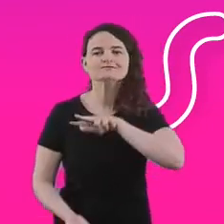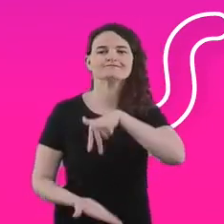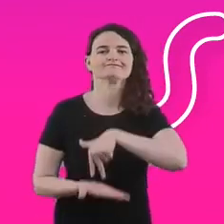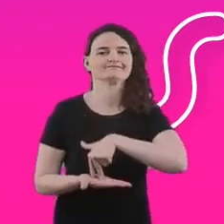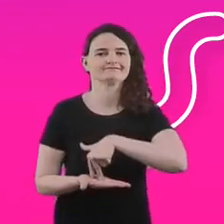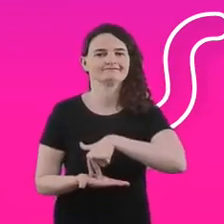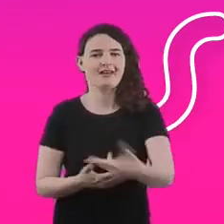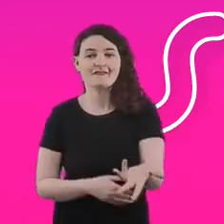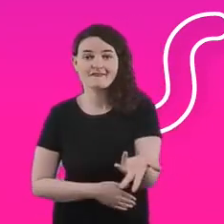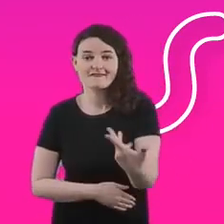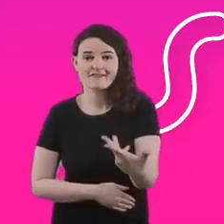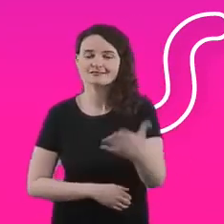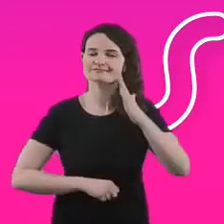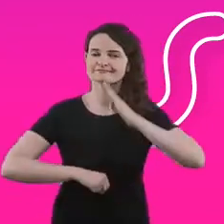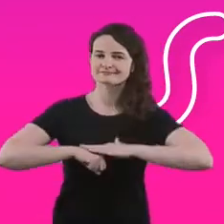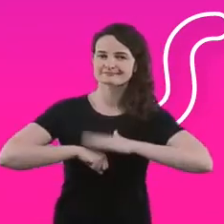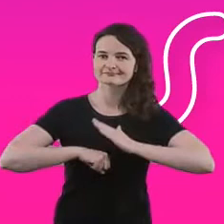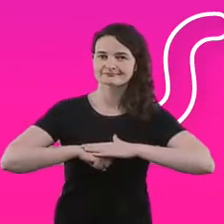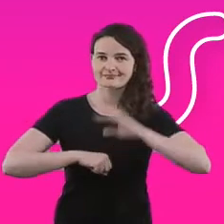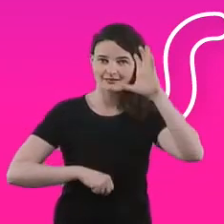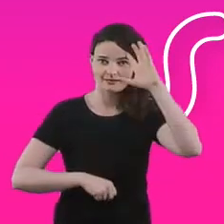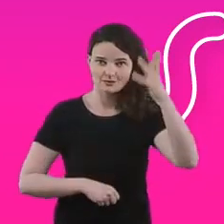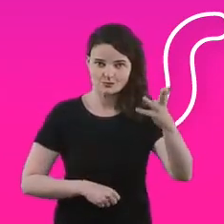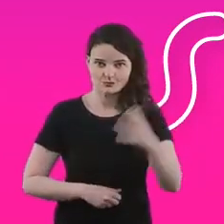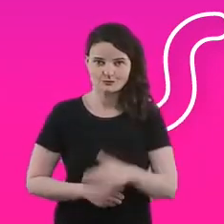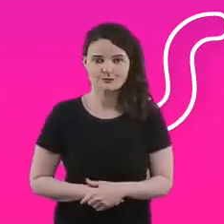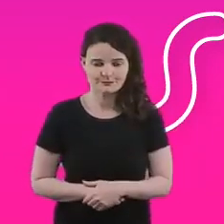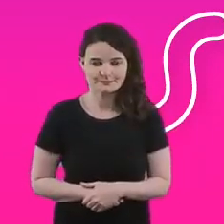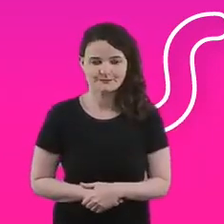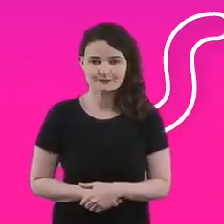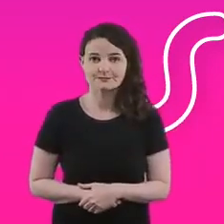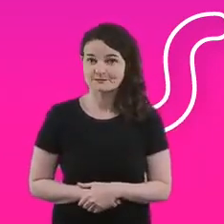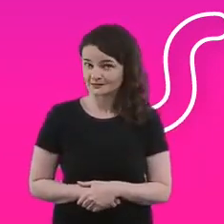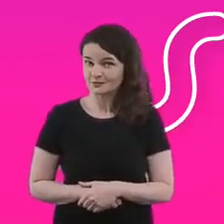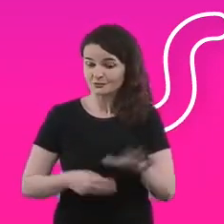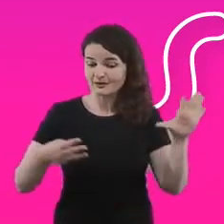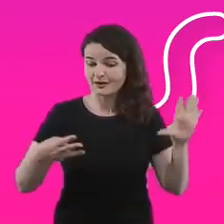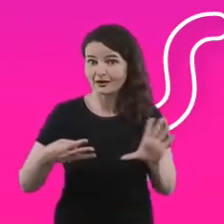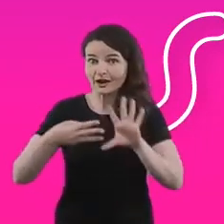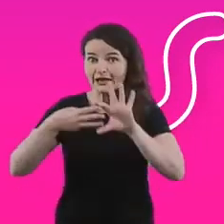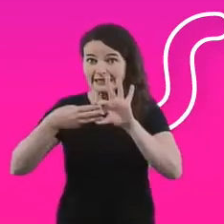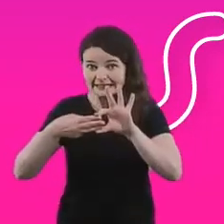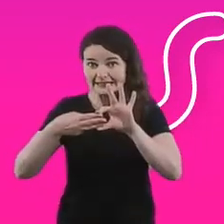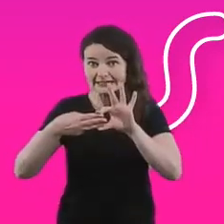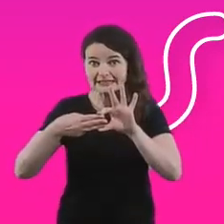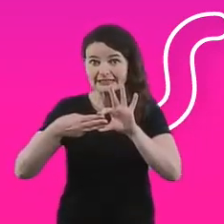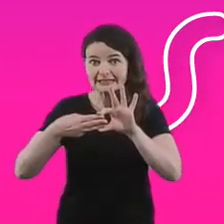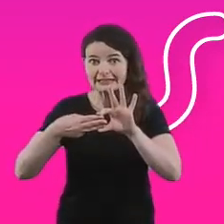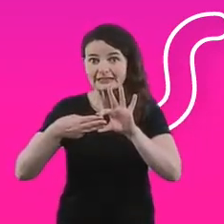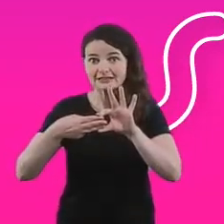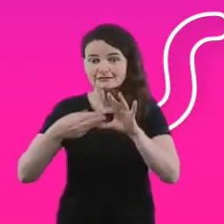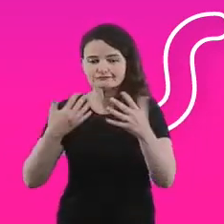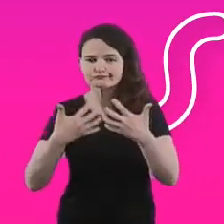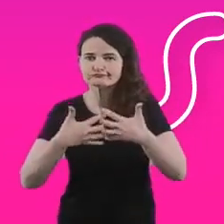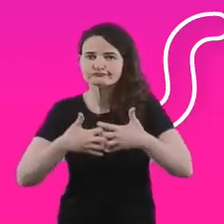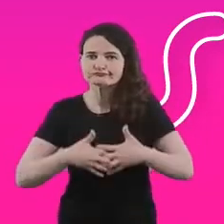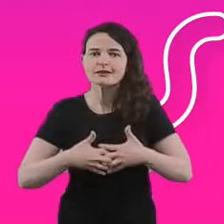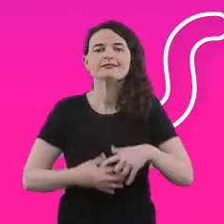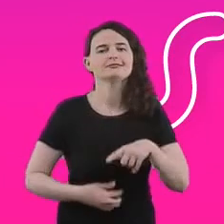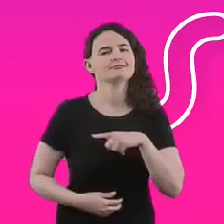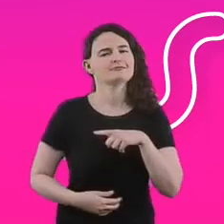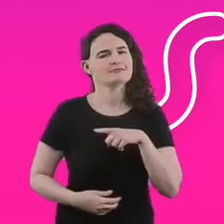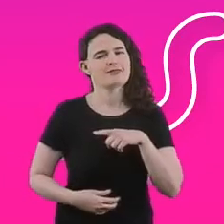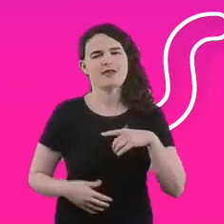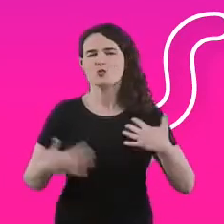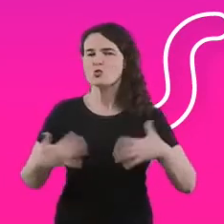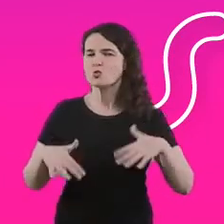você implementar, de fato, a solução. Então, é nessa interseção, né, dessas 3 áreas que eu vejo um grande potencial de inovação para